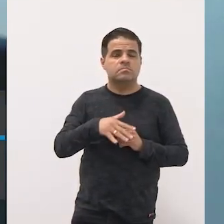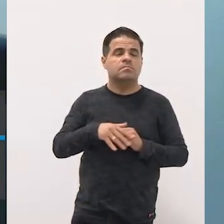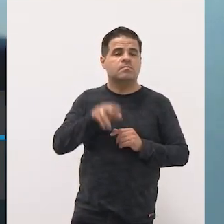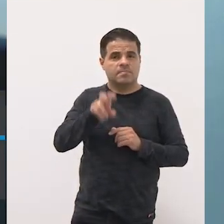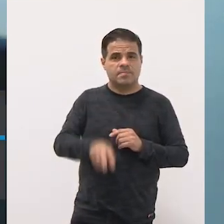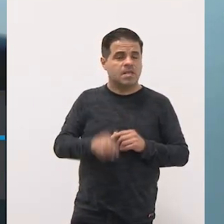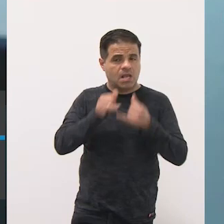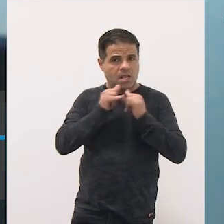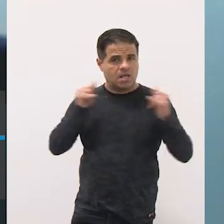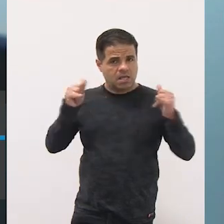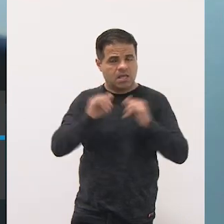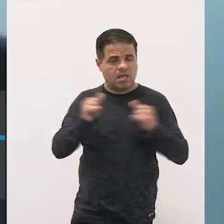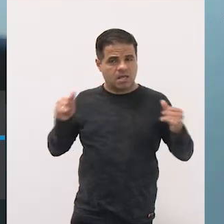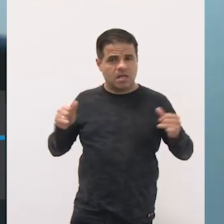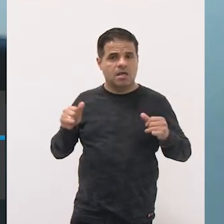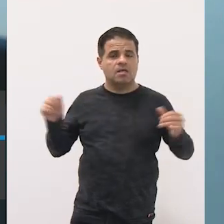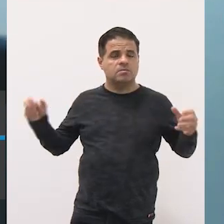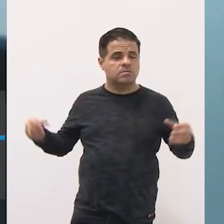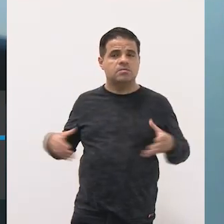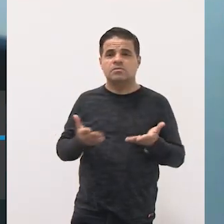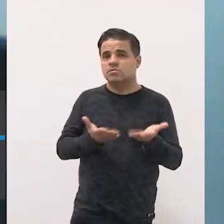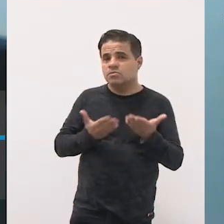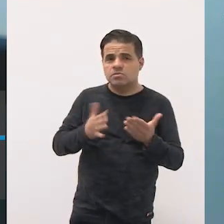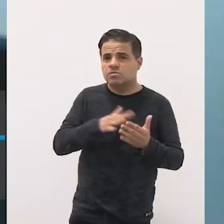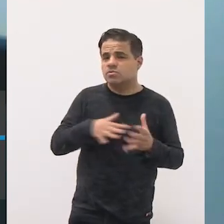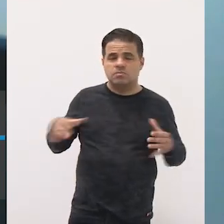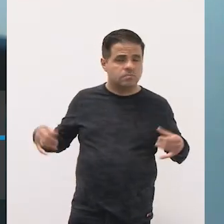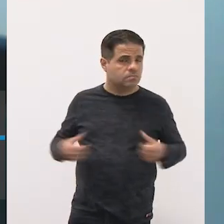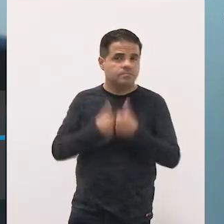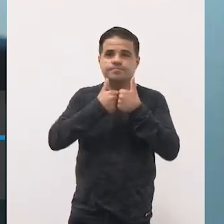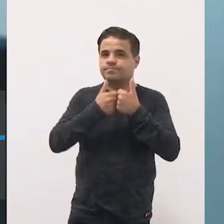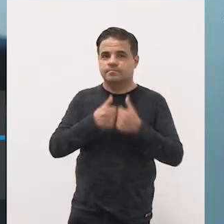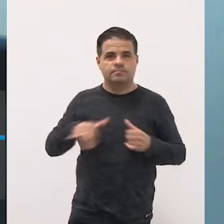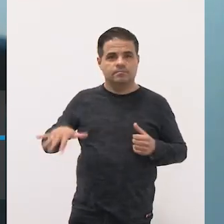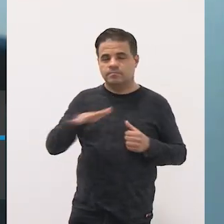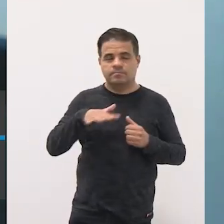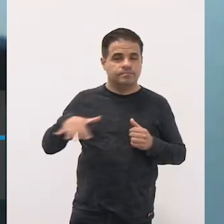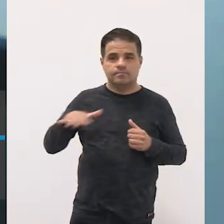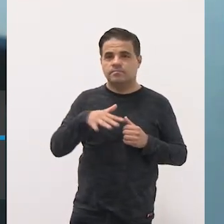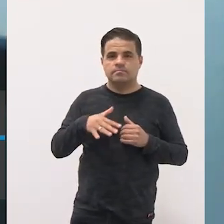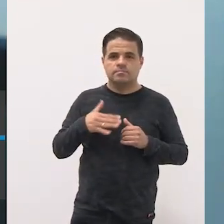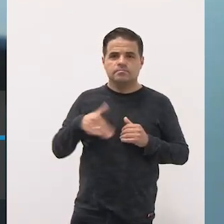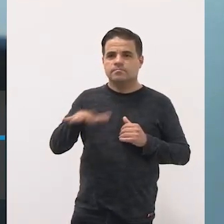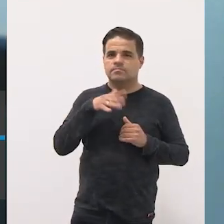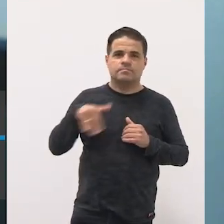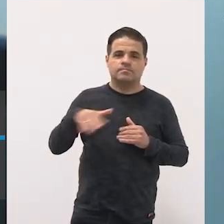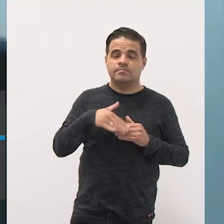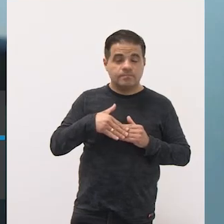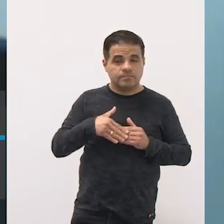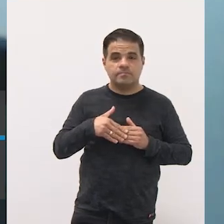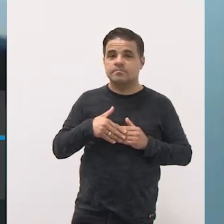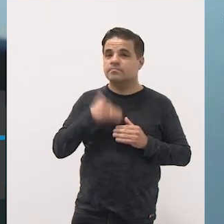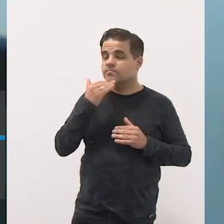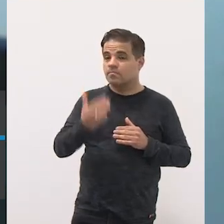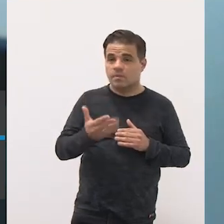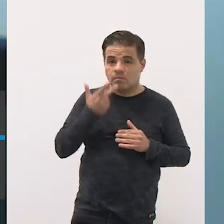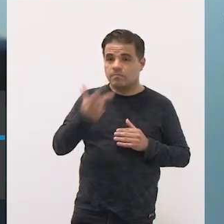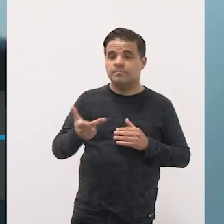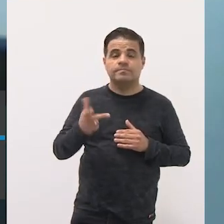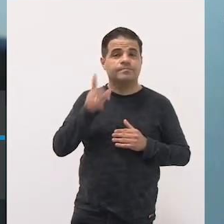elétrica, se chove, elas não vêm. Então, o dia do ambulatório,